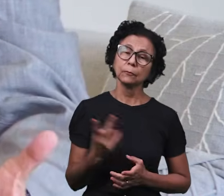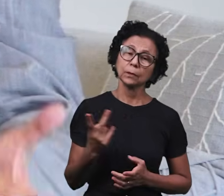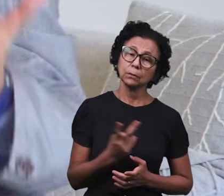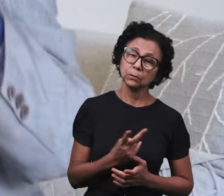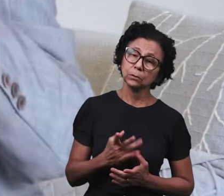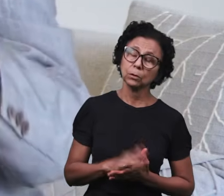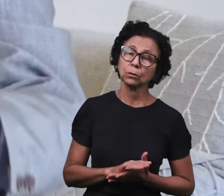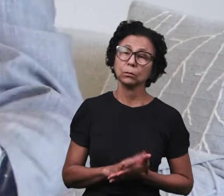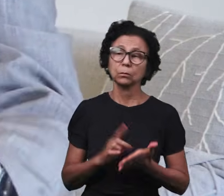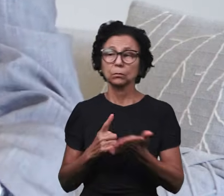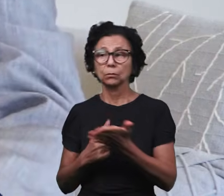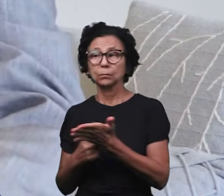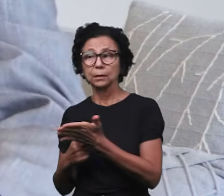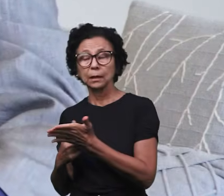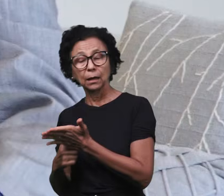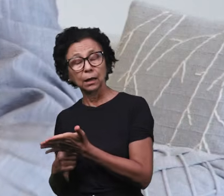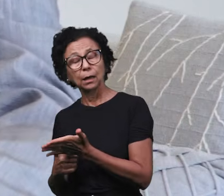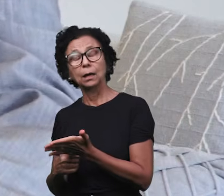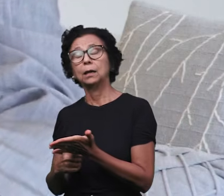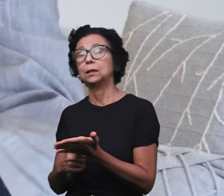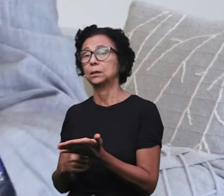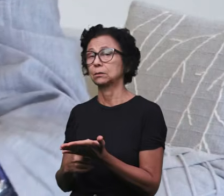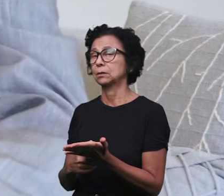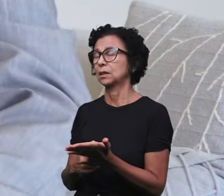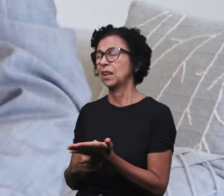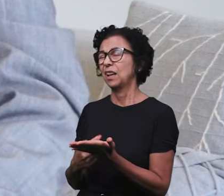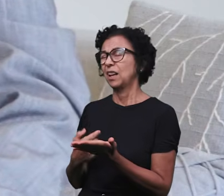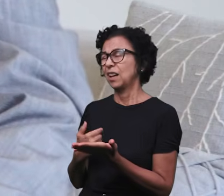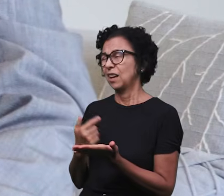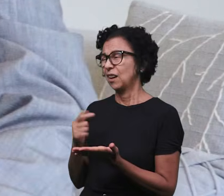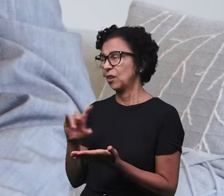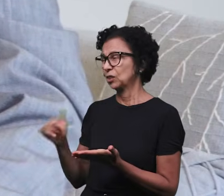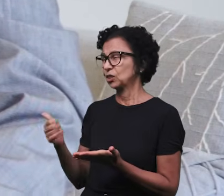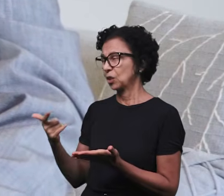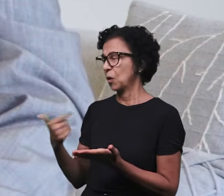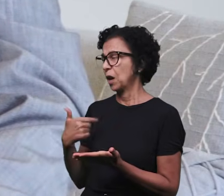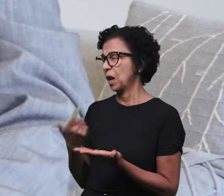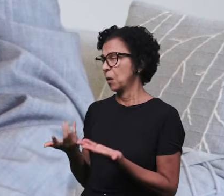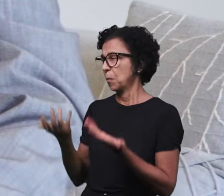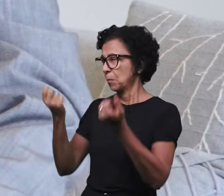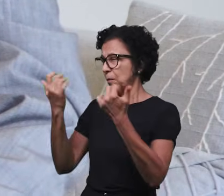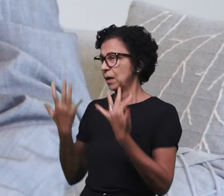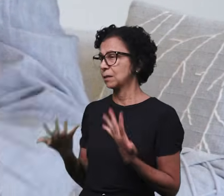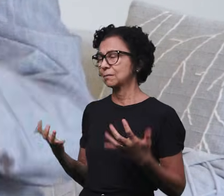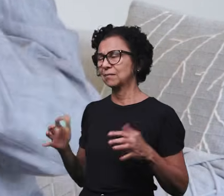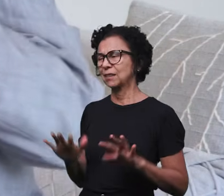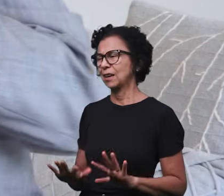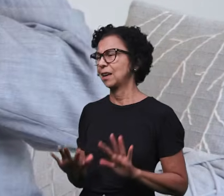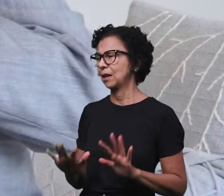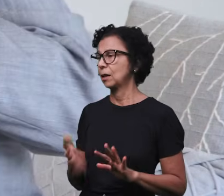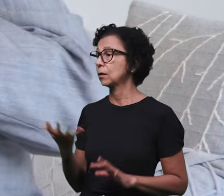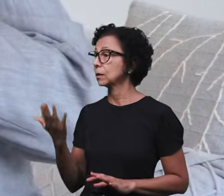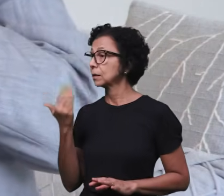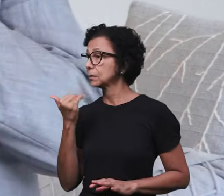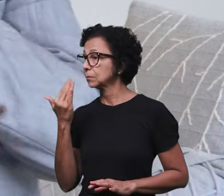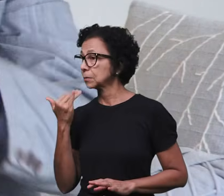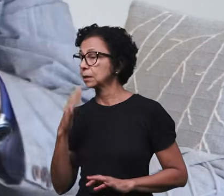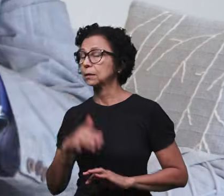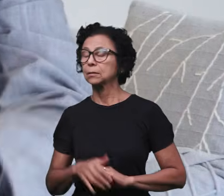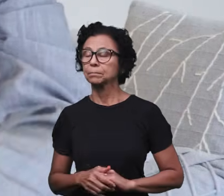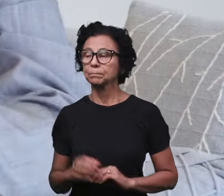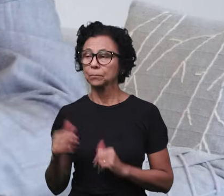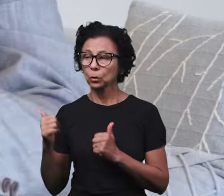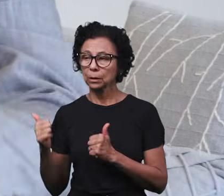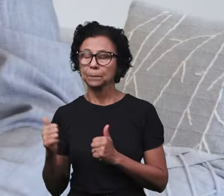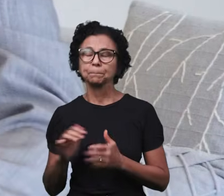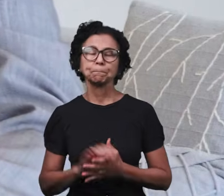Isso mostra que ele desvalorizou a herança espiritual, né? E o alcance de Jacó em